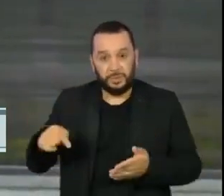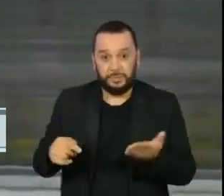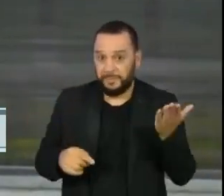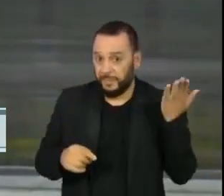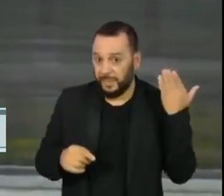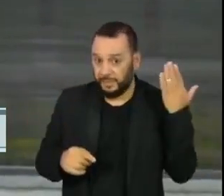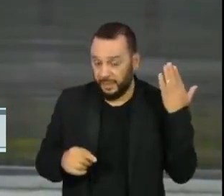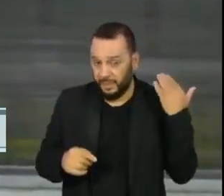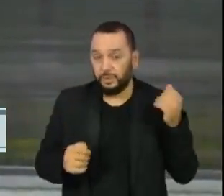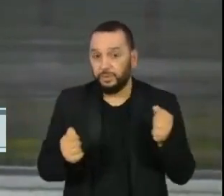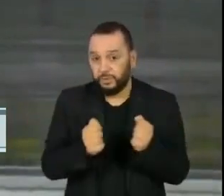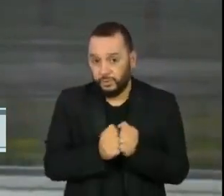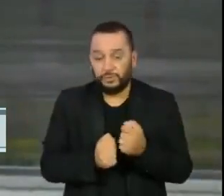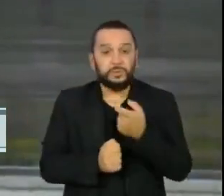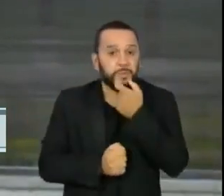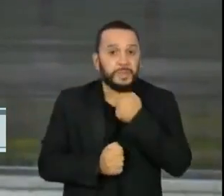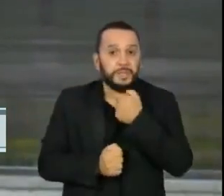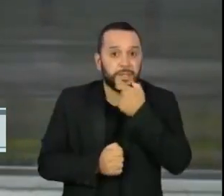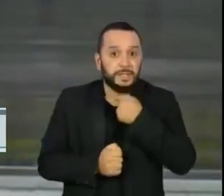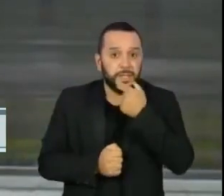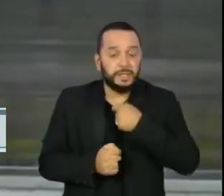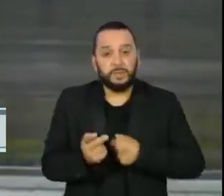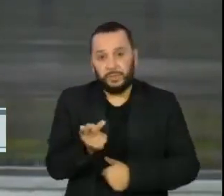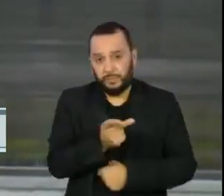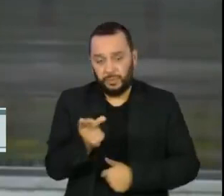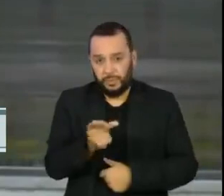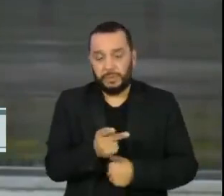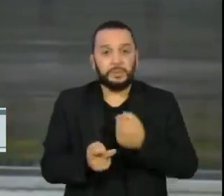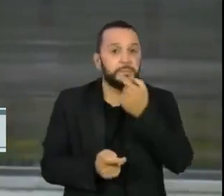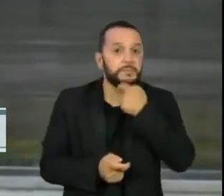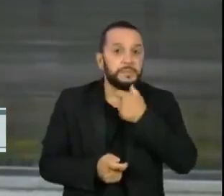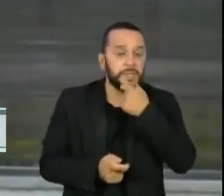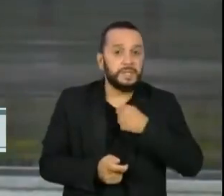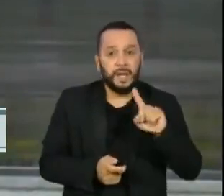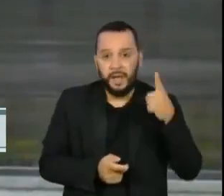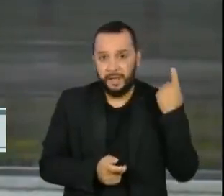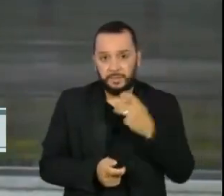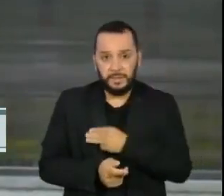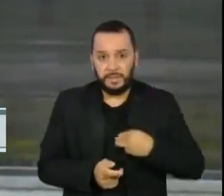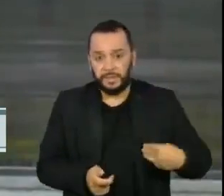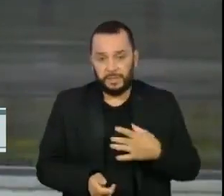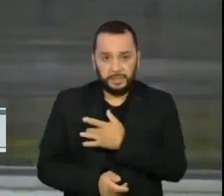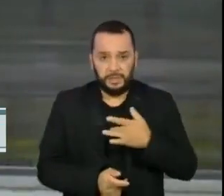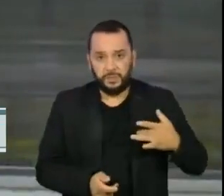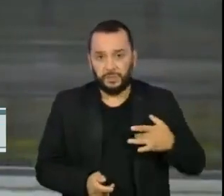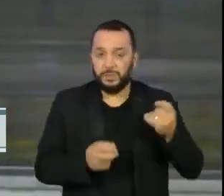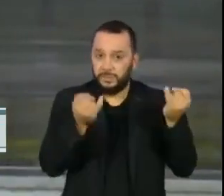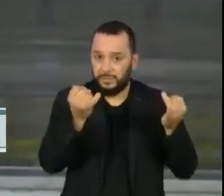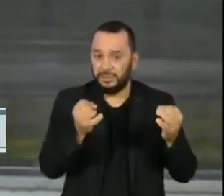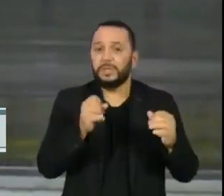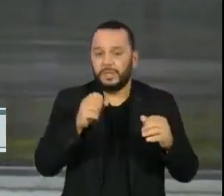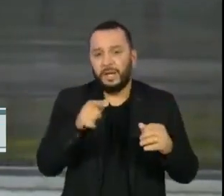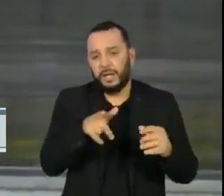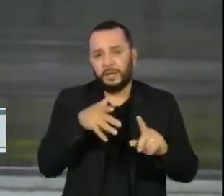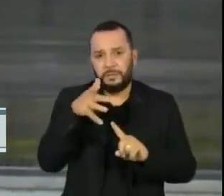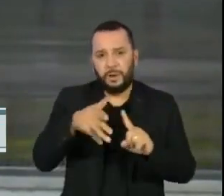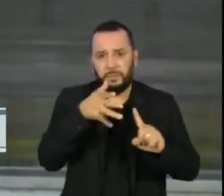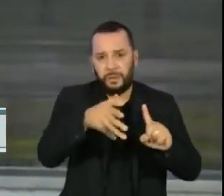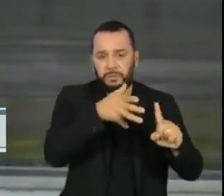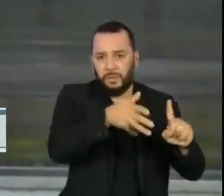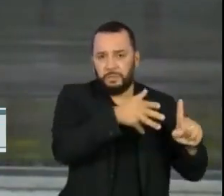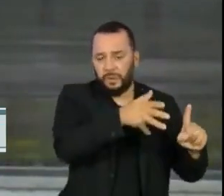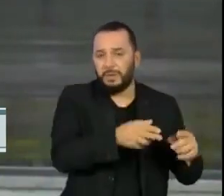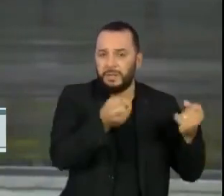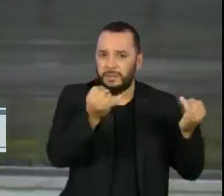ministro Luiz Henrique Mandetta, ambos diziam ao lado de outras pessoas, quando então se faziam coletivas para discutir